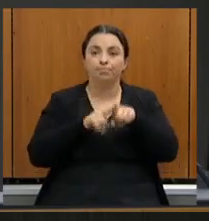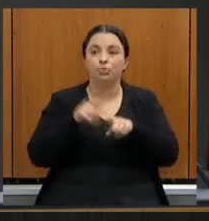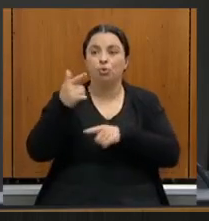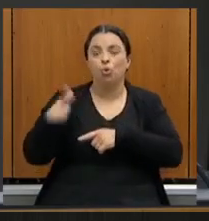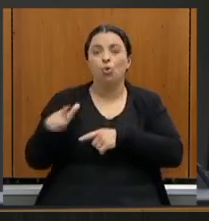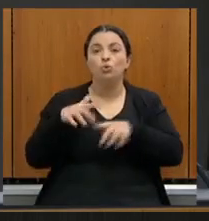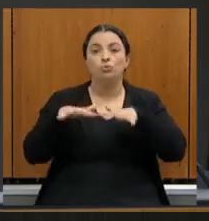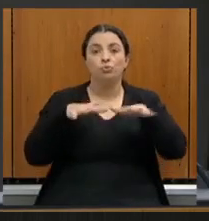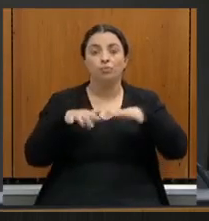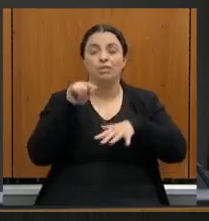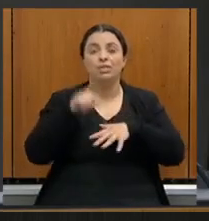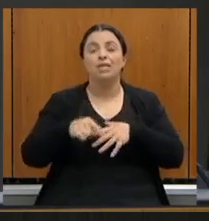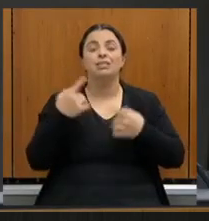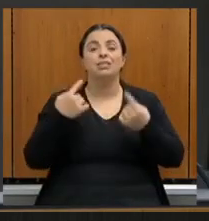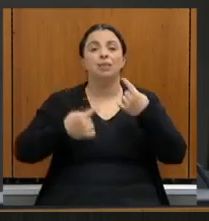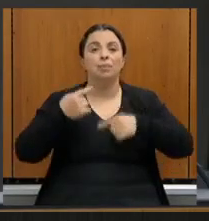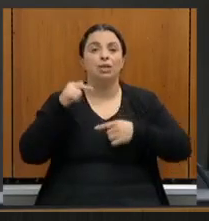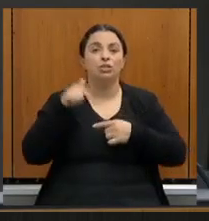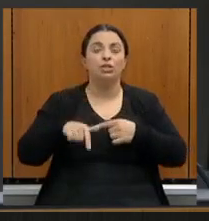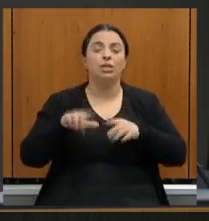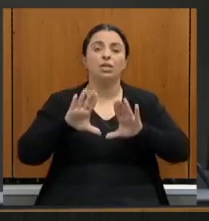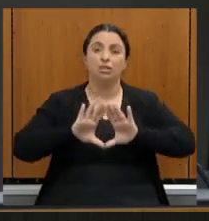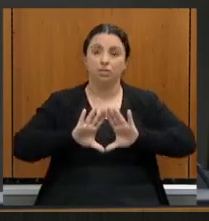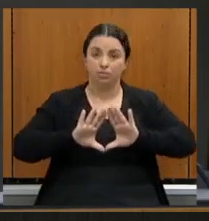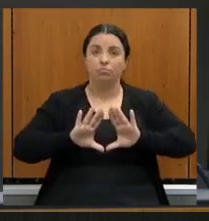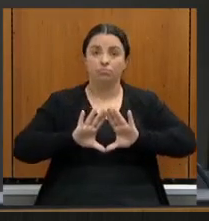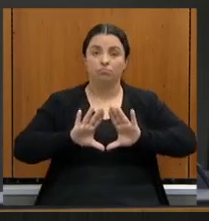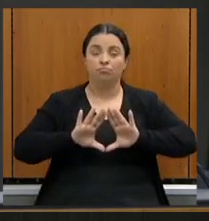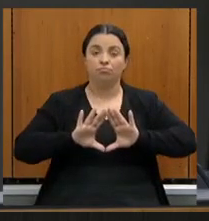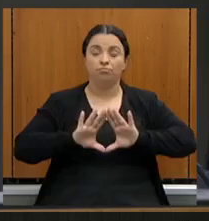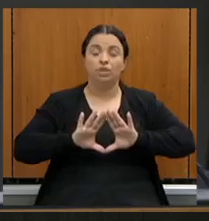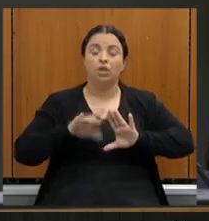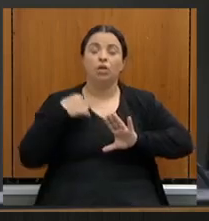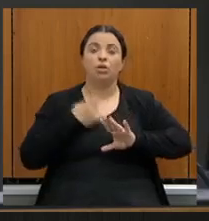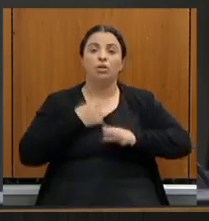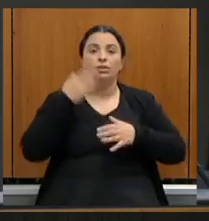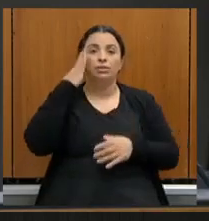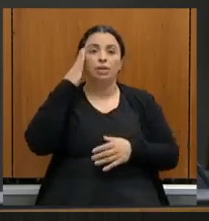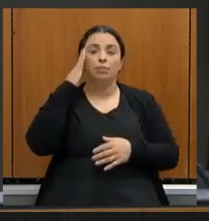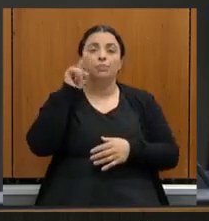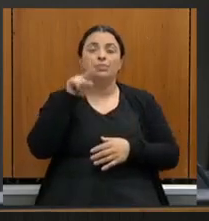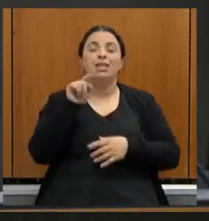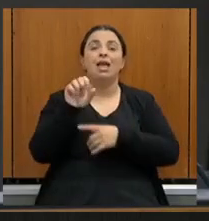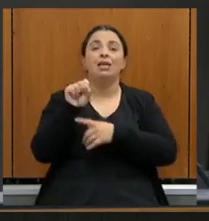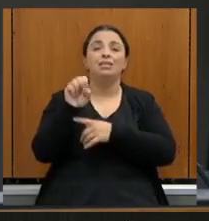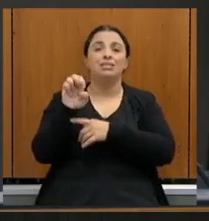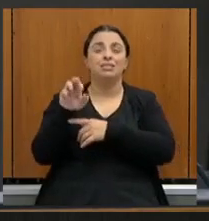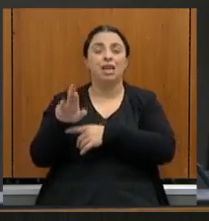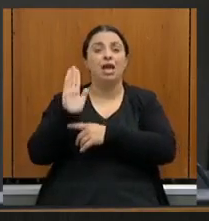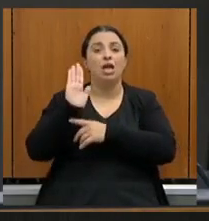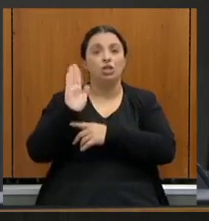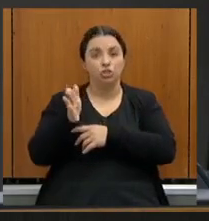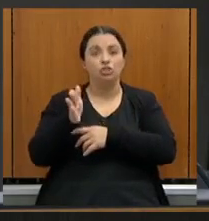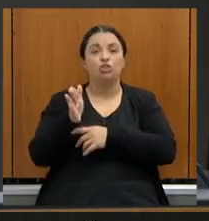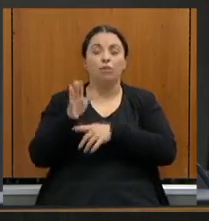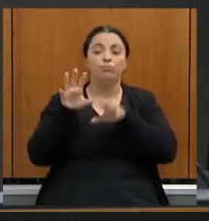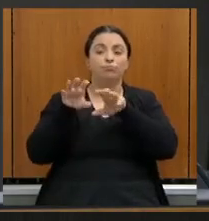esse debate aqui na Assembleia Legislativa. Nós sabemos que a serra já é tombada pela União,